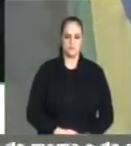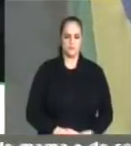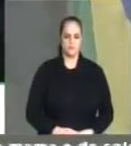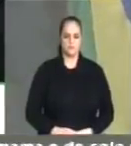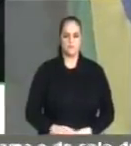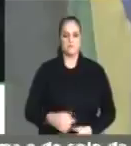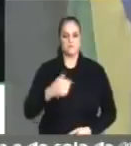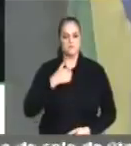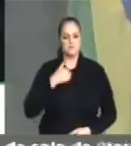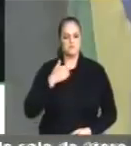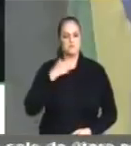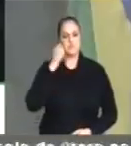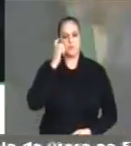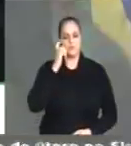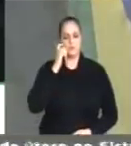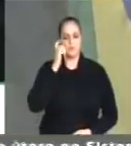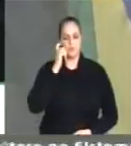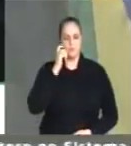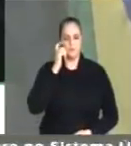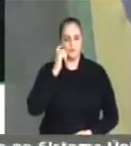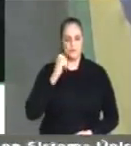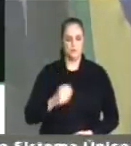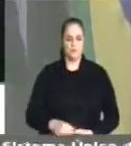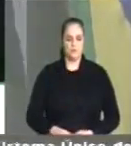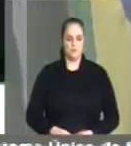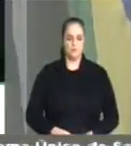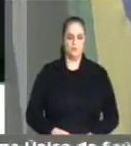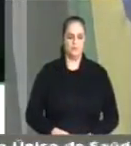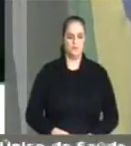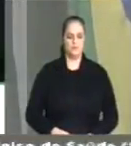citando alguns amigos